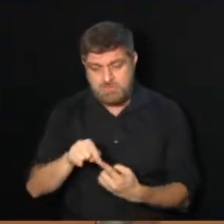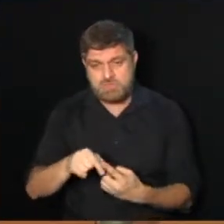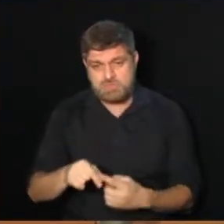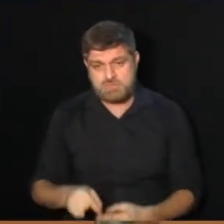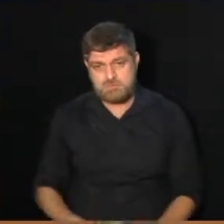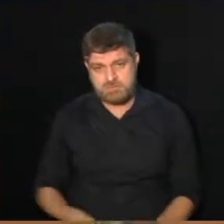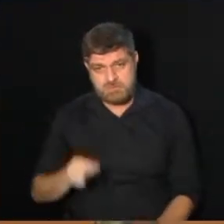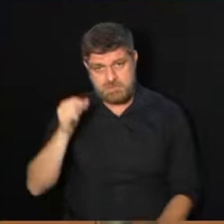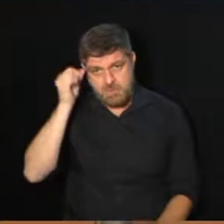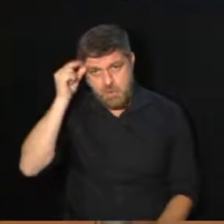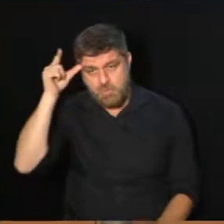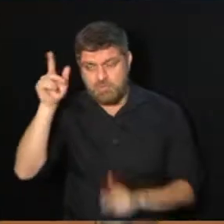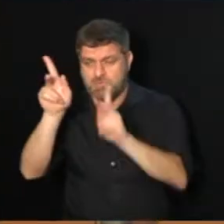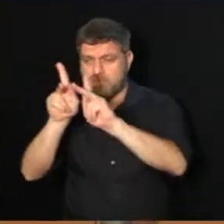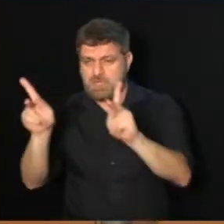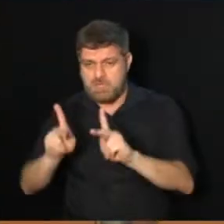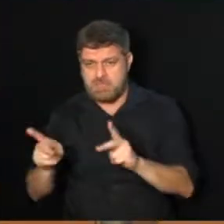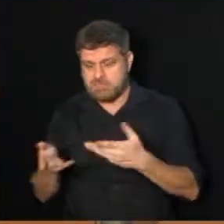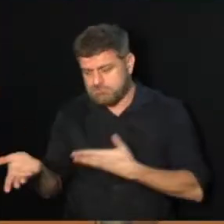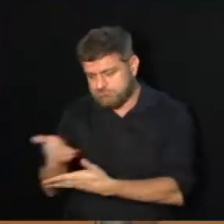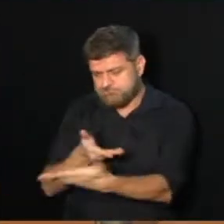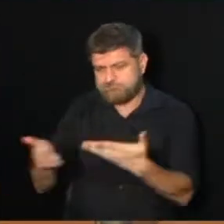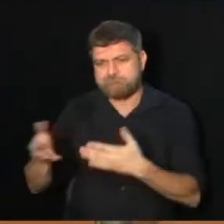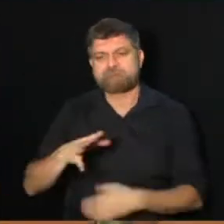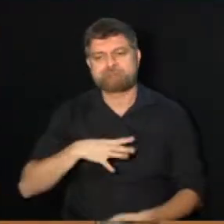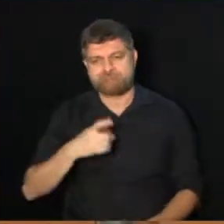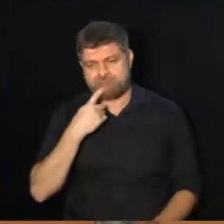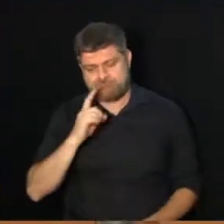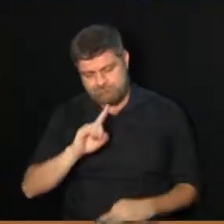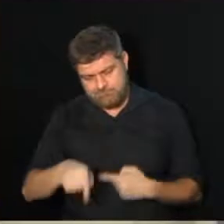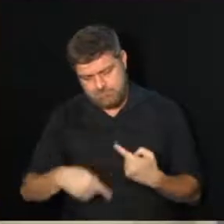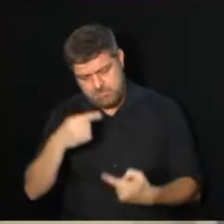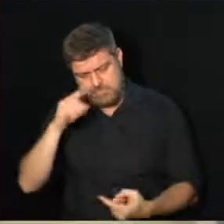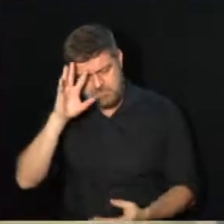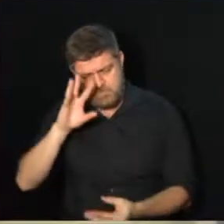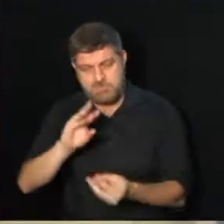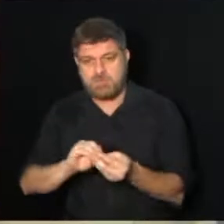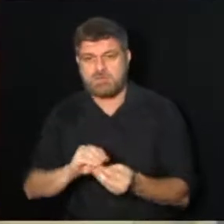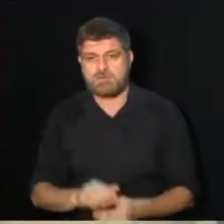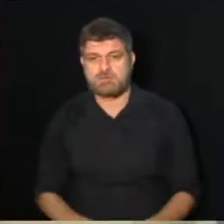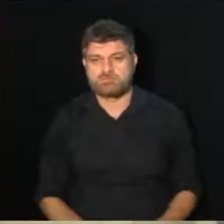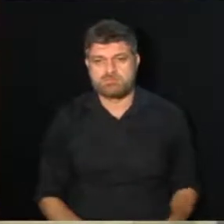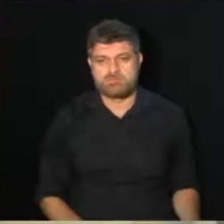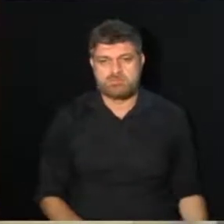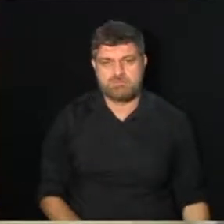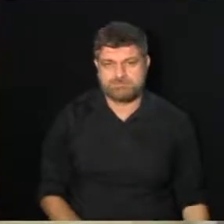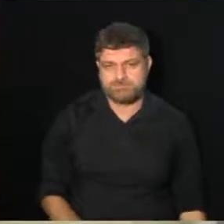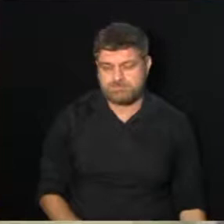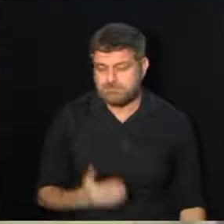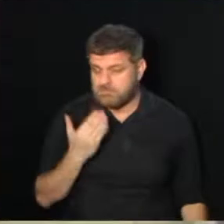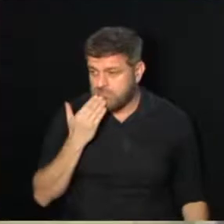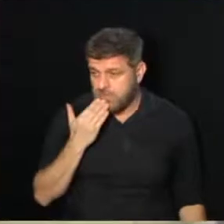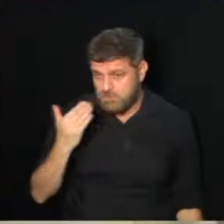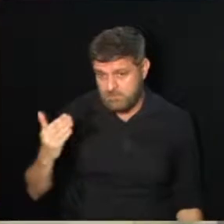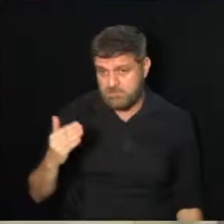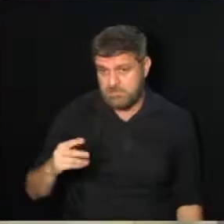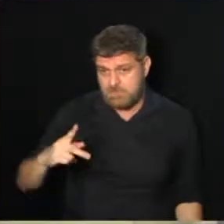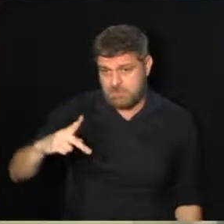cultura da paz e justiça restaurativa em Campinas. Obrigado, Paulo Mariante. E eu peço a gentileza,